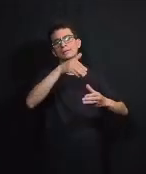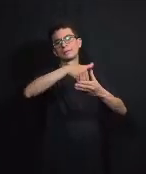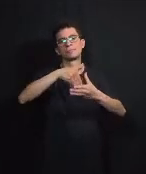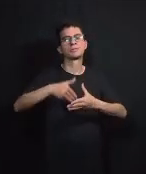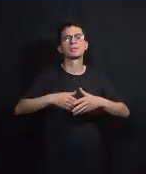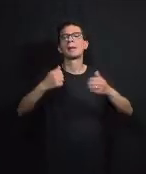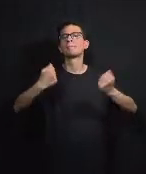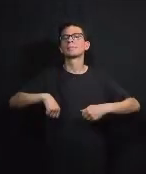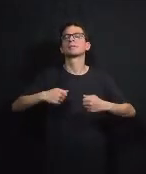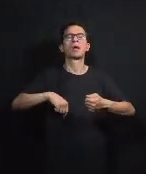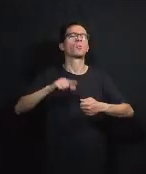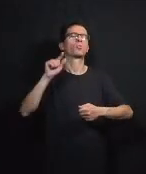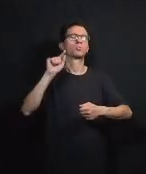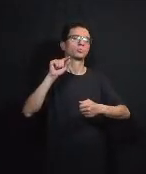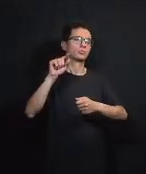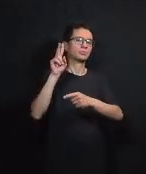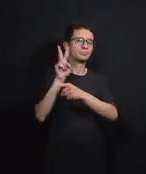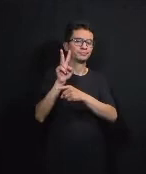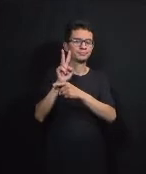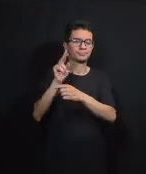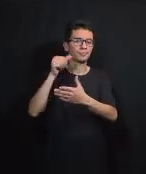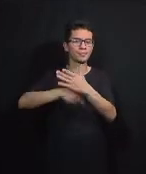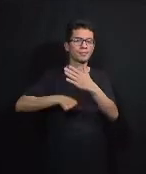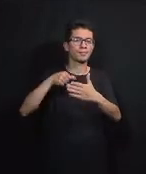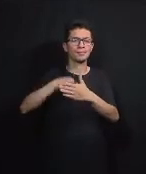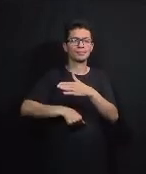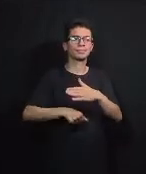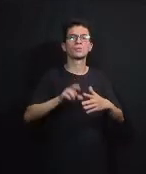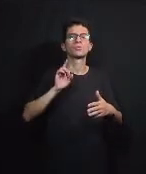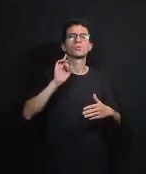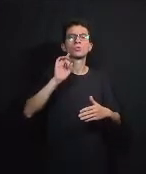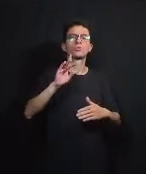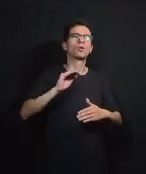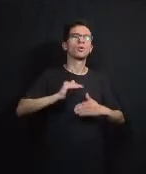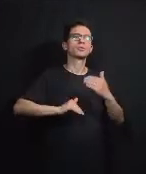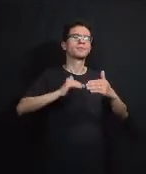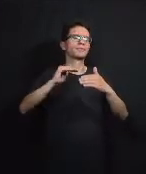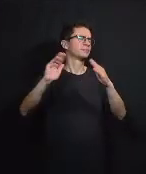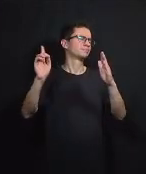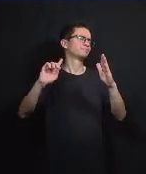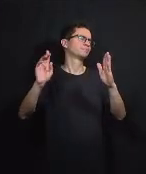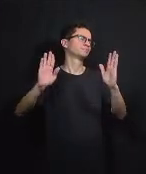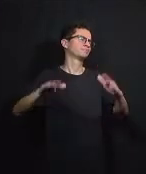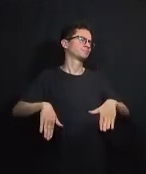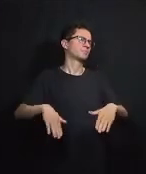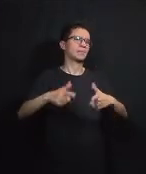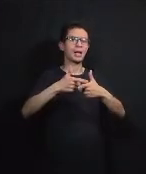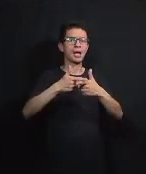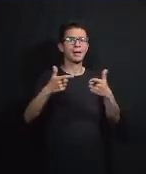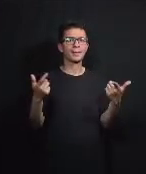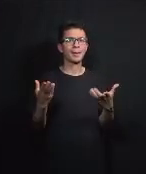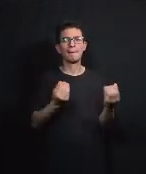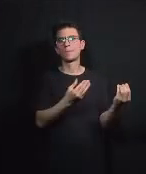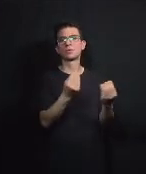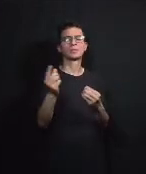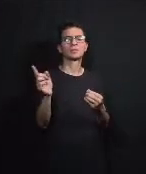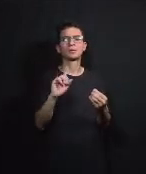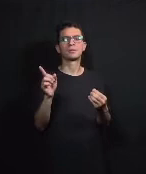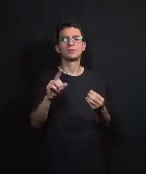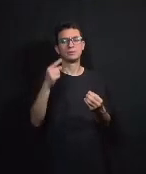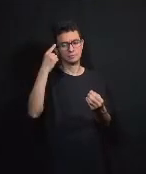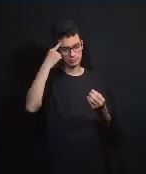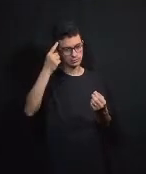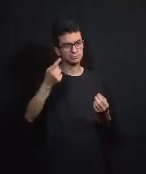ser defendida. Né? Não se trata nem do desenvolvimento de uma democracia mais ampla, no caso brasileiro, desejável